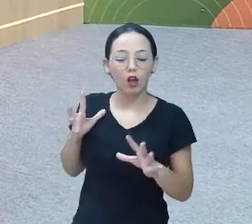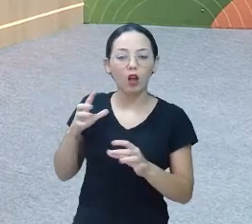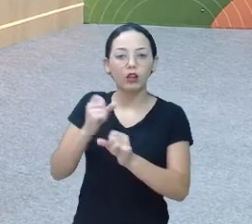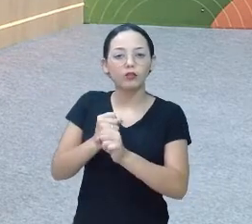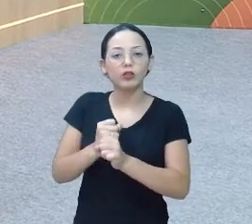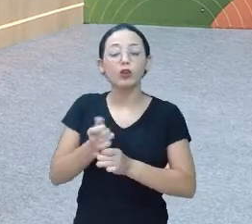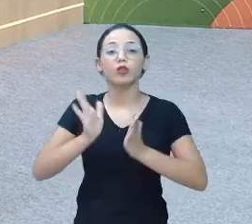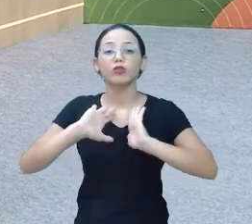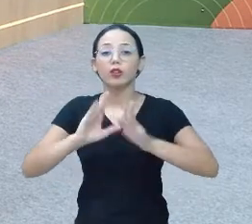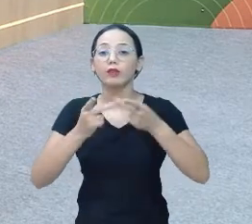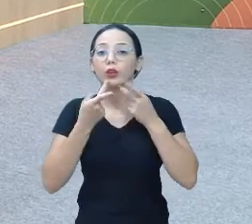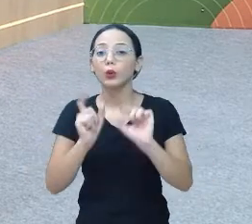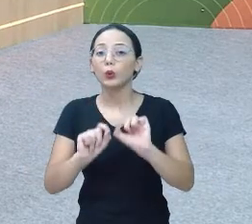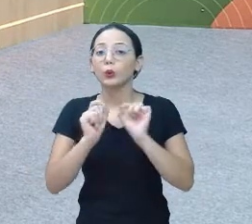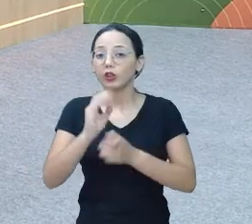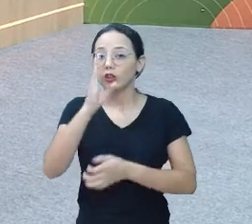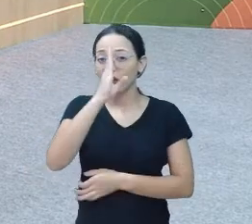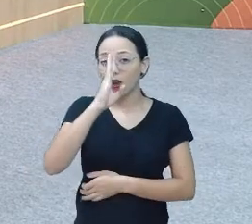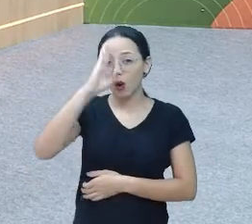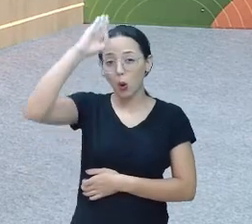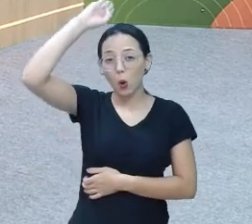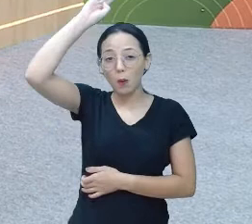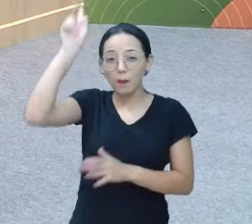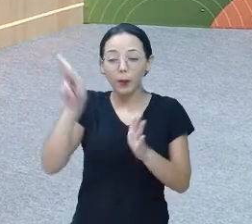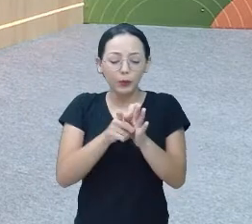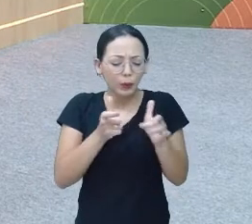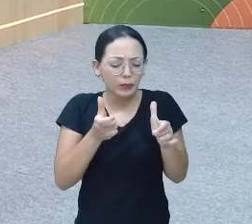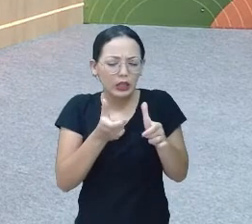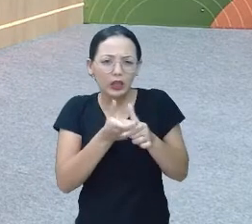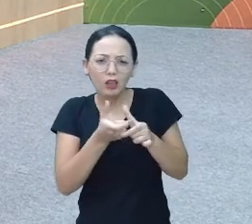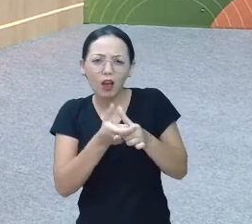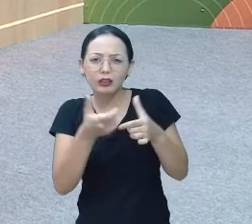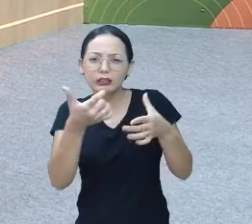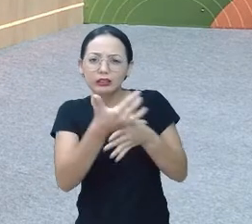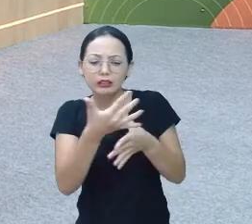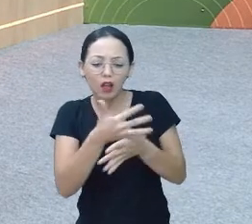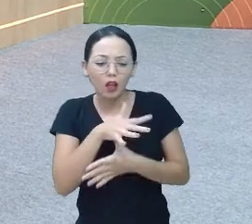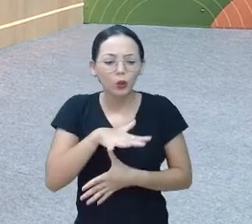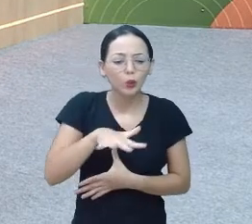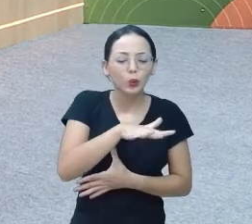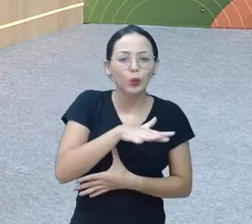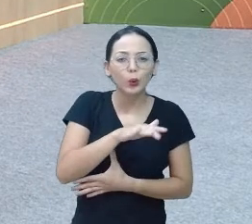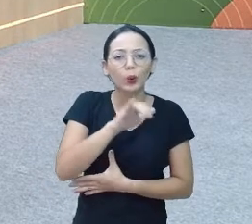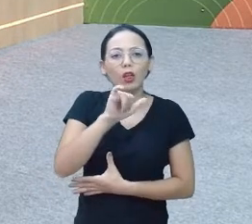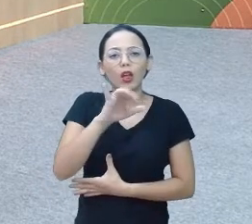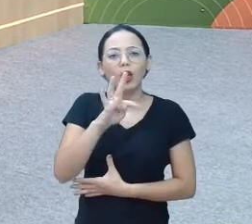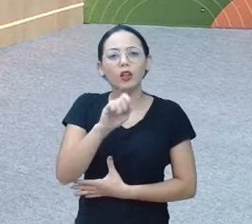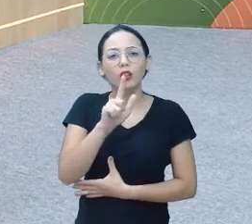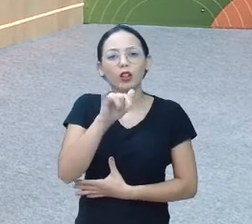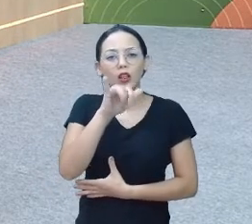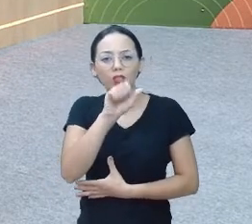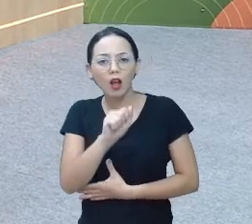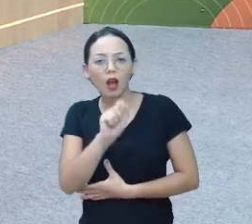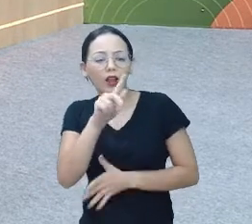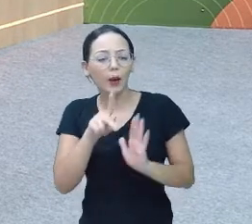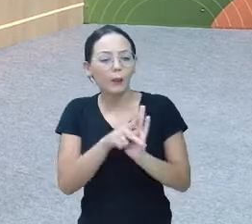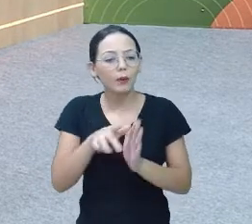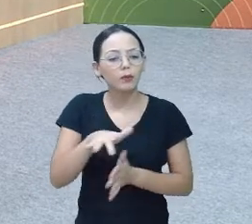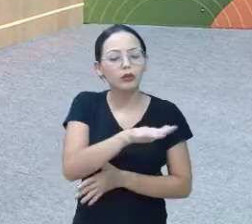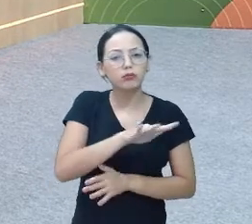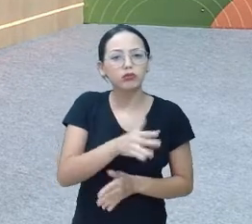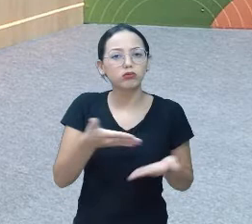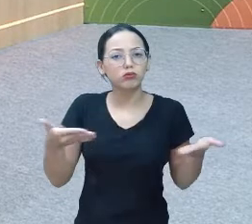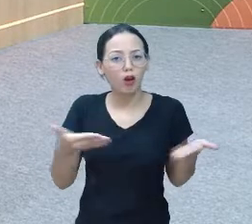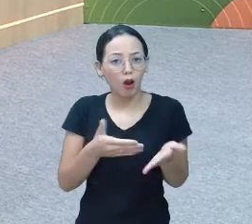gente falou que Roma será uma pequena cidadezinha na região da Península Itálica, que corresponde ao território atual